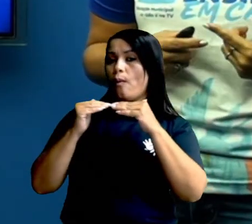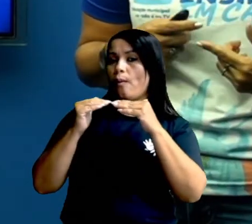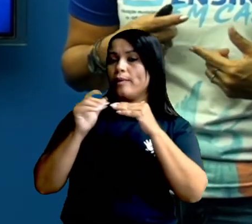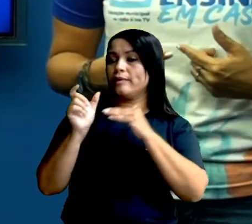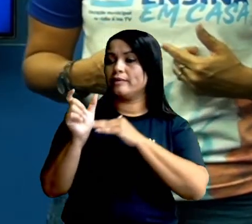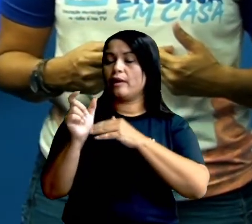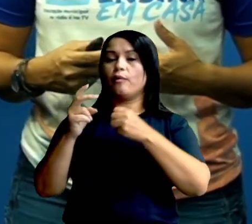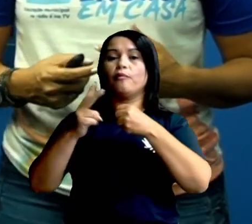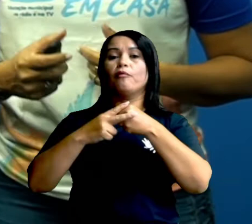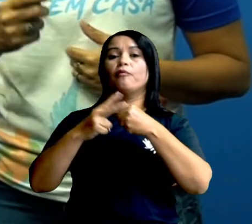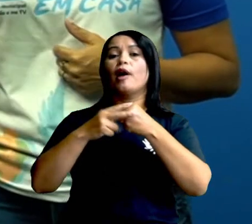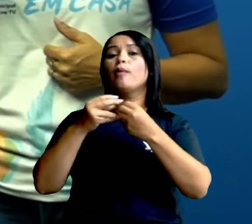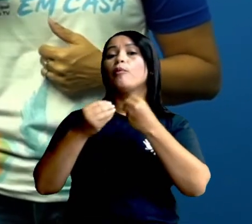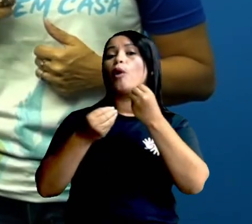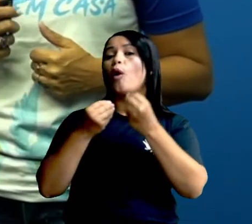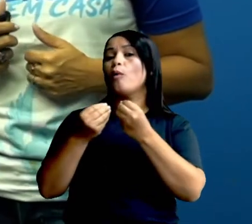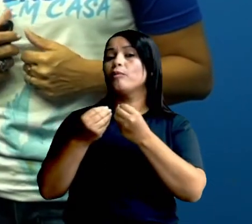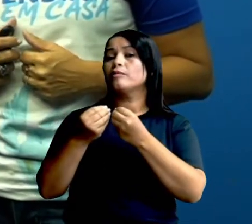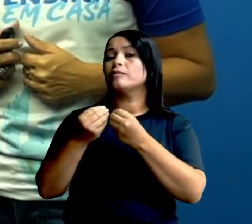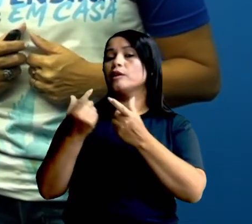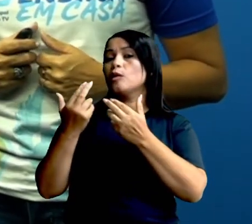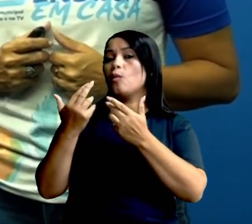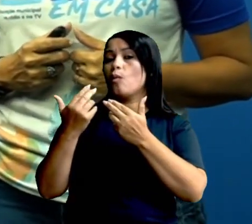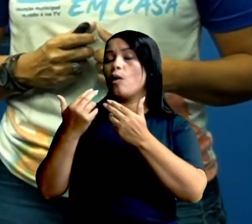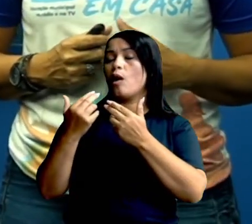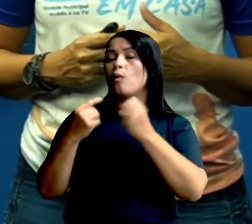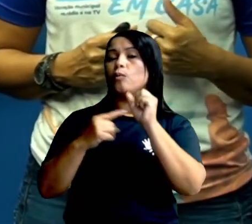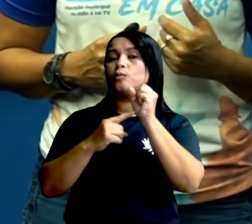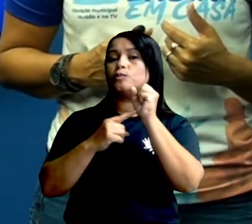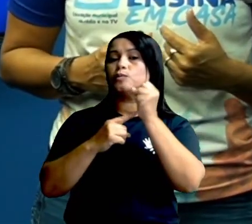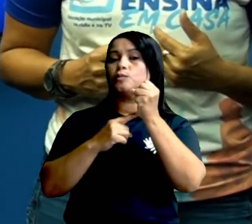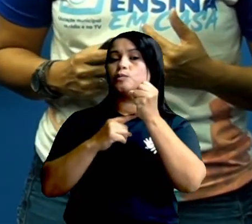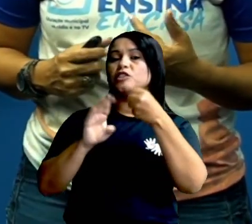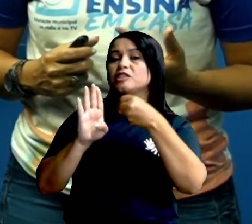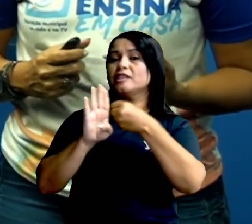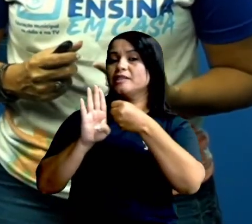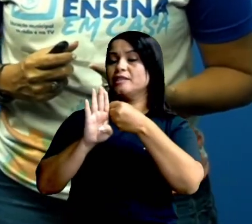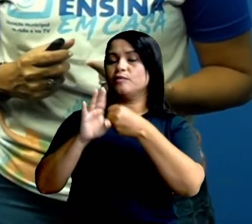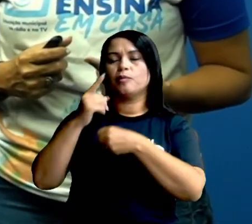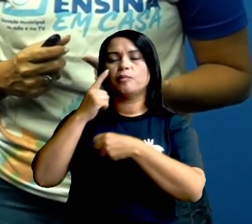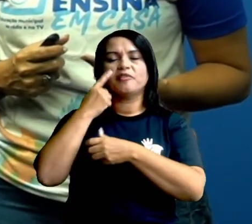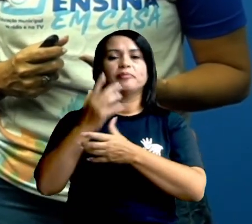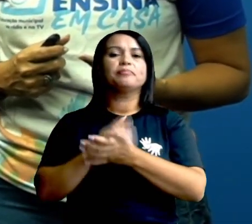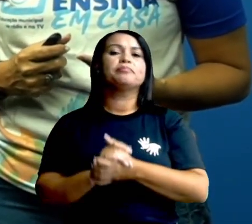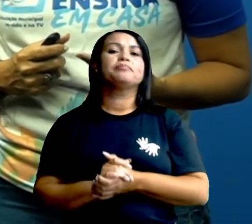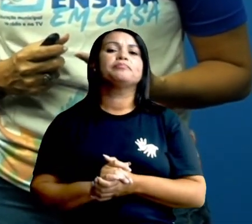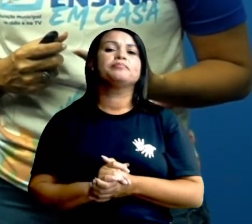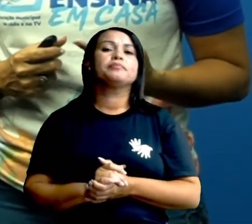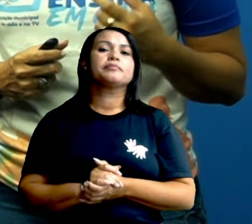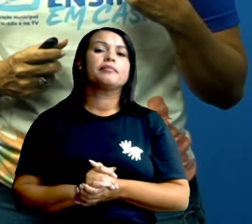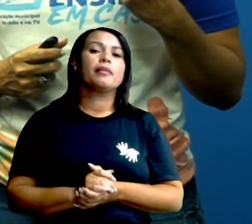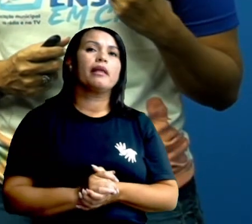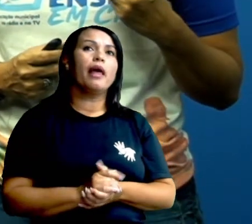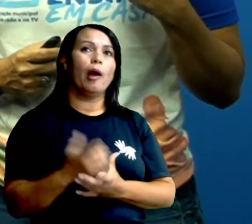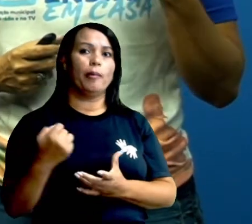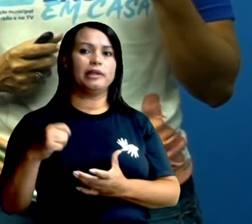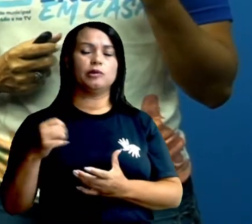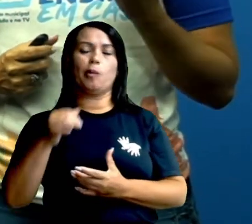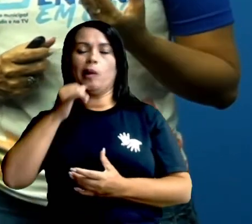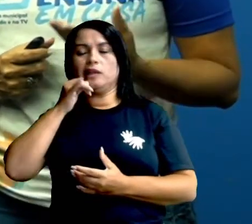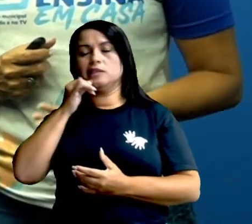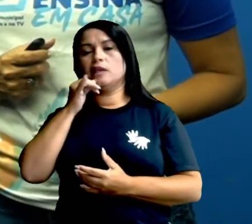esse verbo aí lá com o meu substantivo. Eu não vou poder saiu, né? Eu vou ter